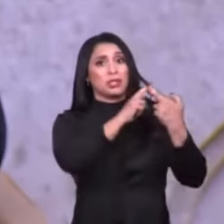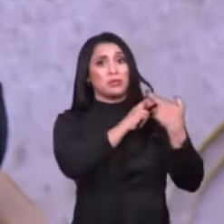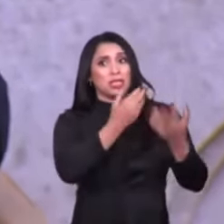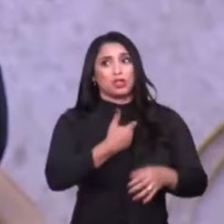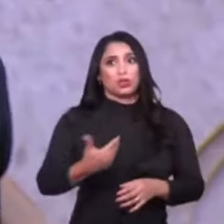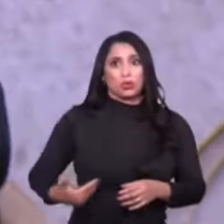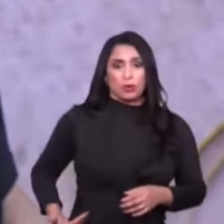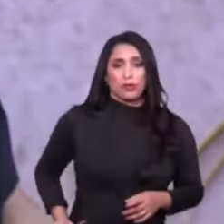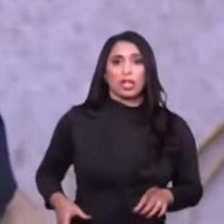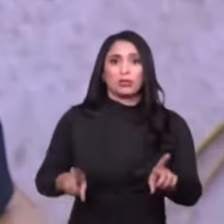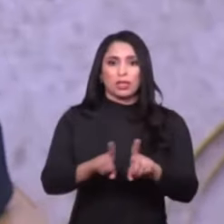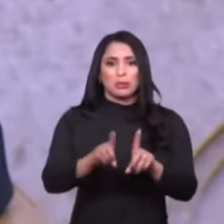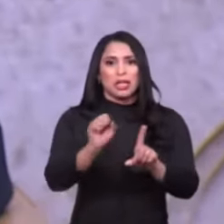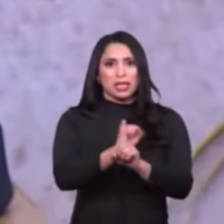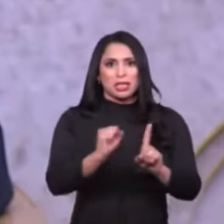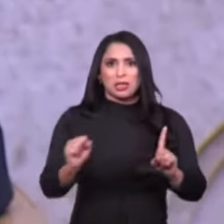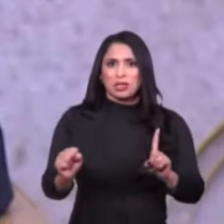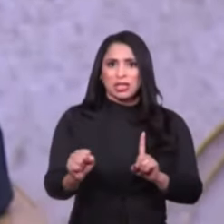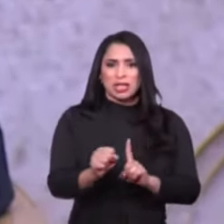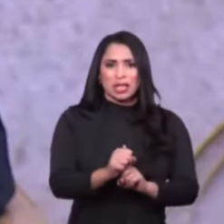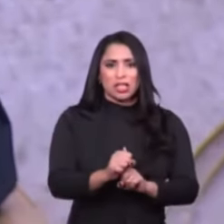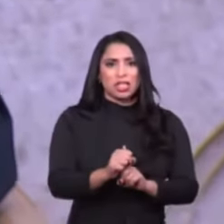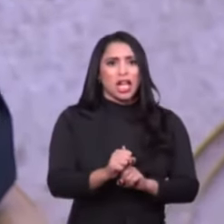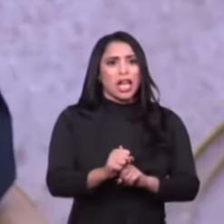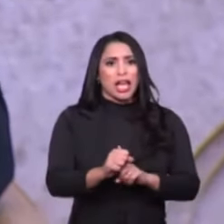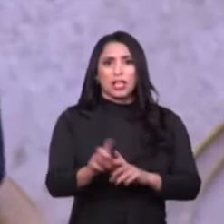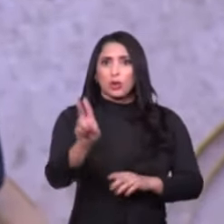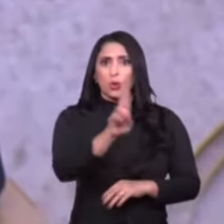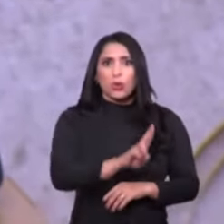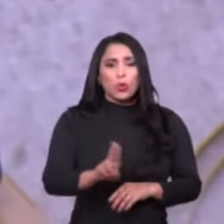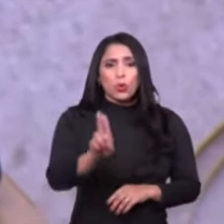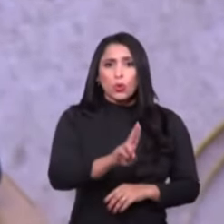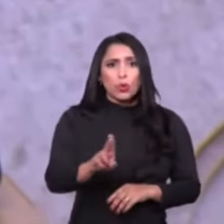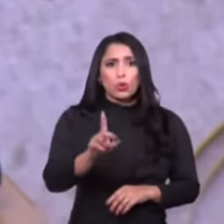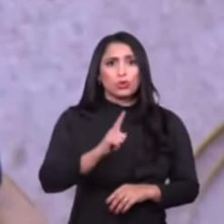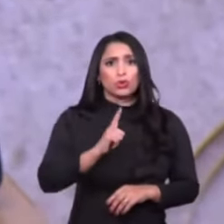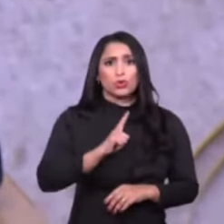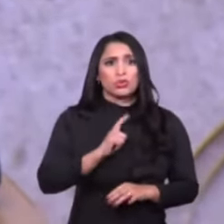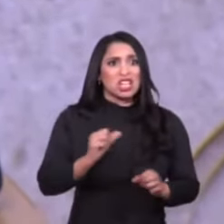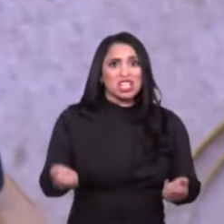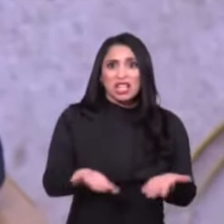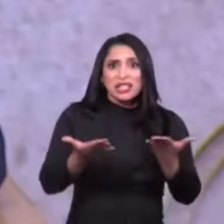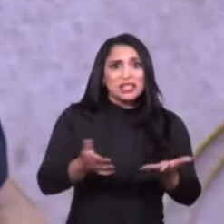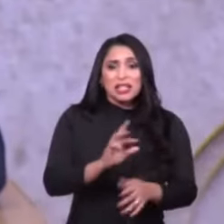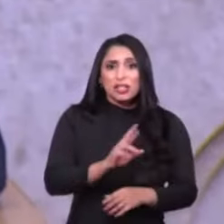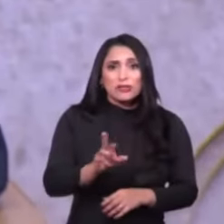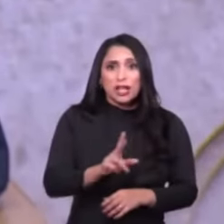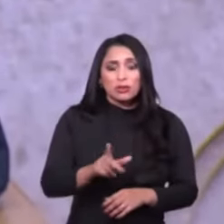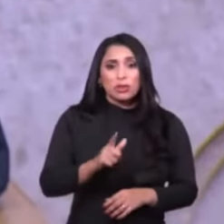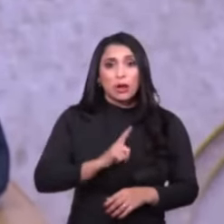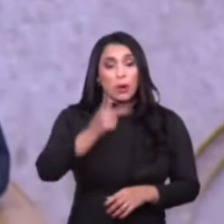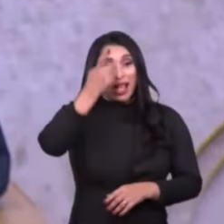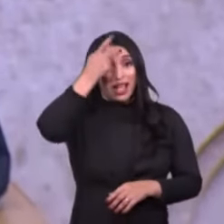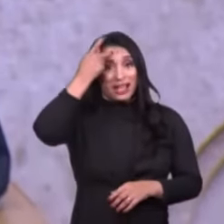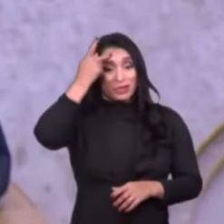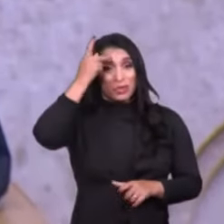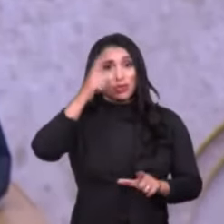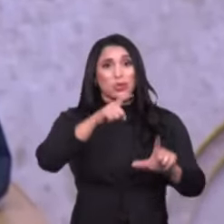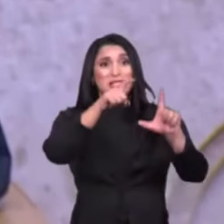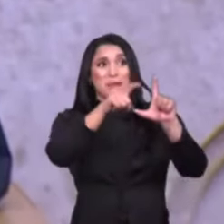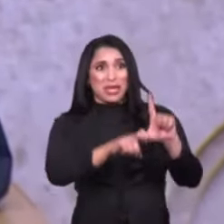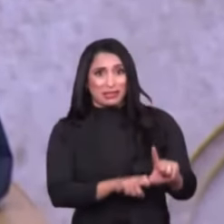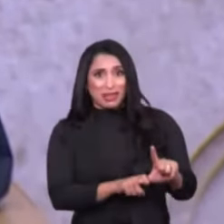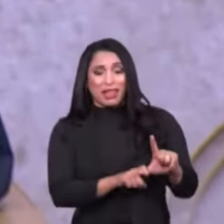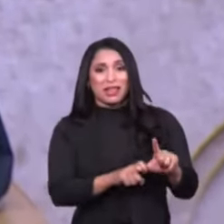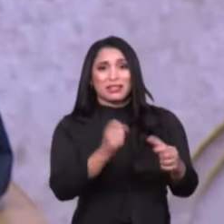um, desincentivar o consumo, tratar os dependentes e combater o